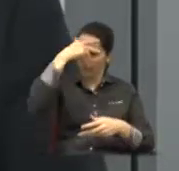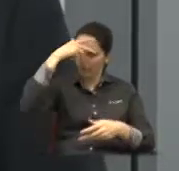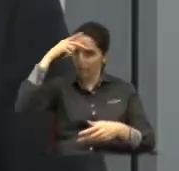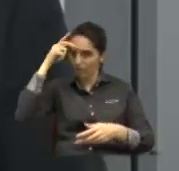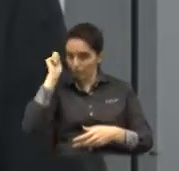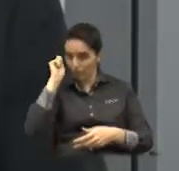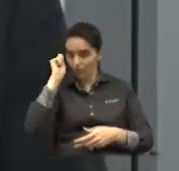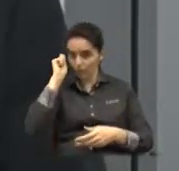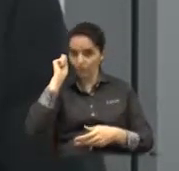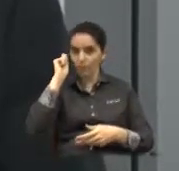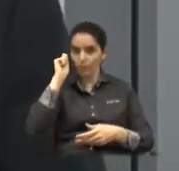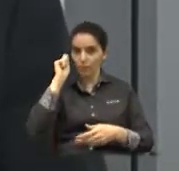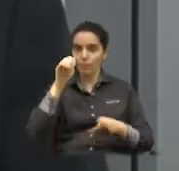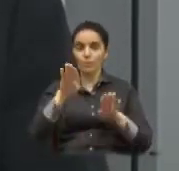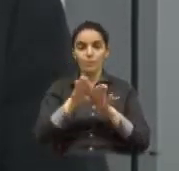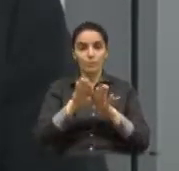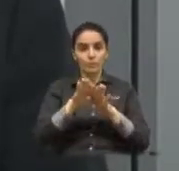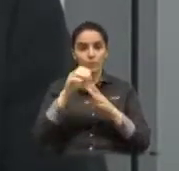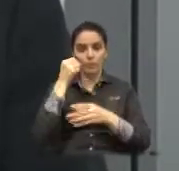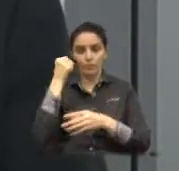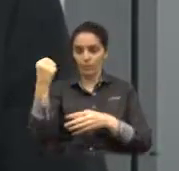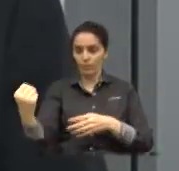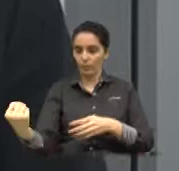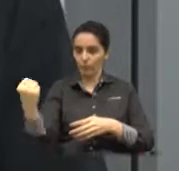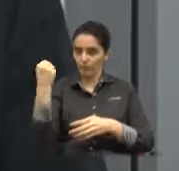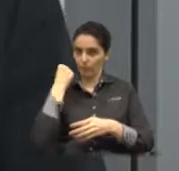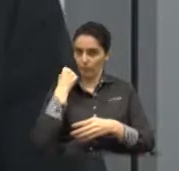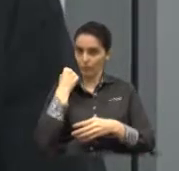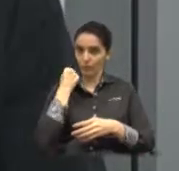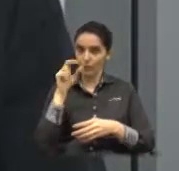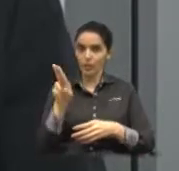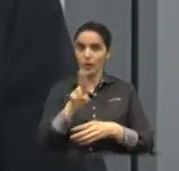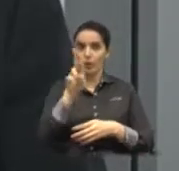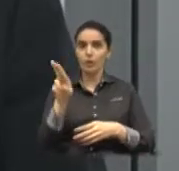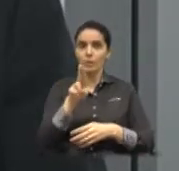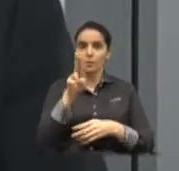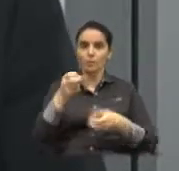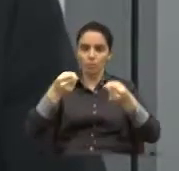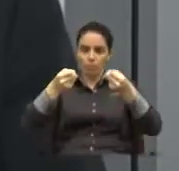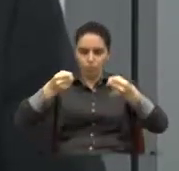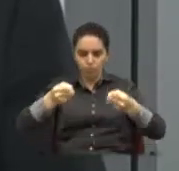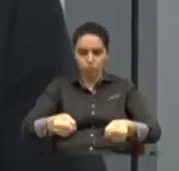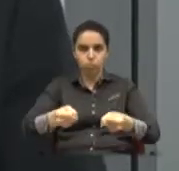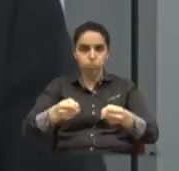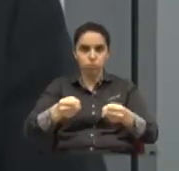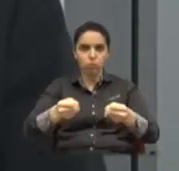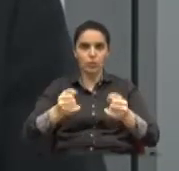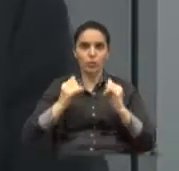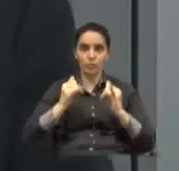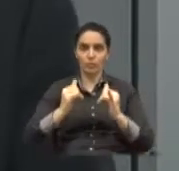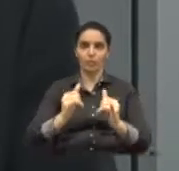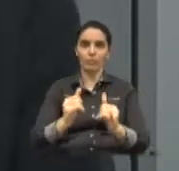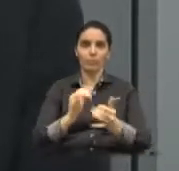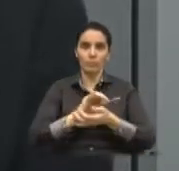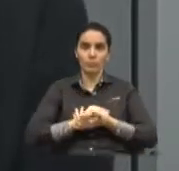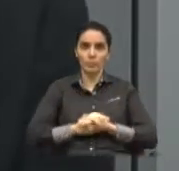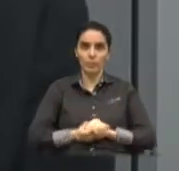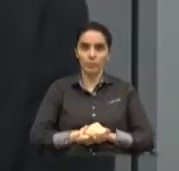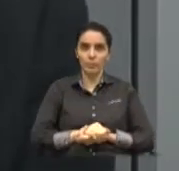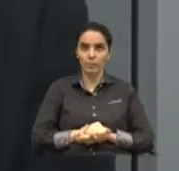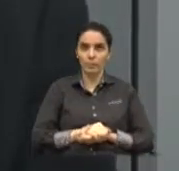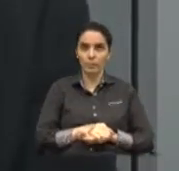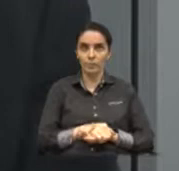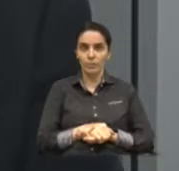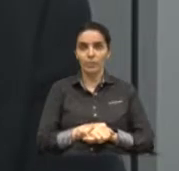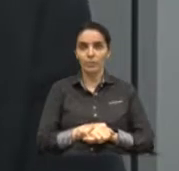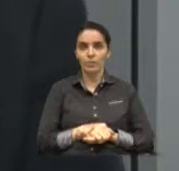né? E das academias a utilização desse desfibrilador, né? Me dá uma parte, doutor. O vereador